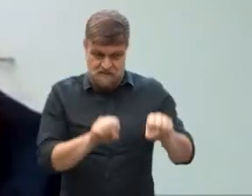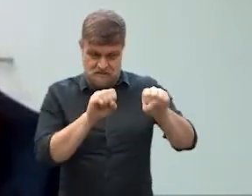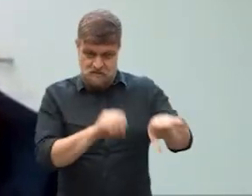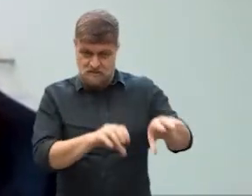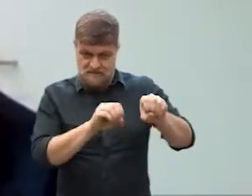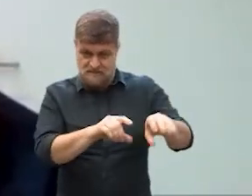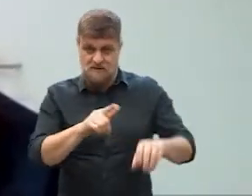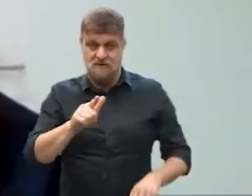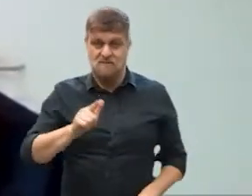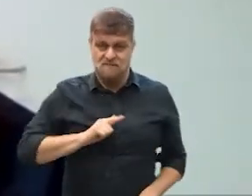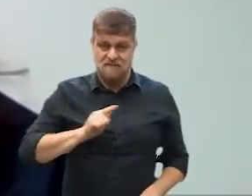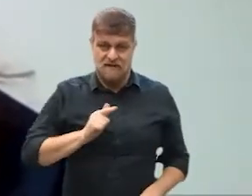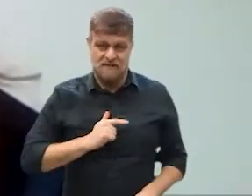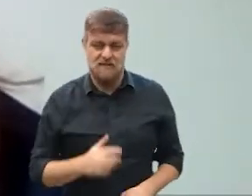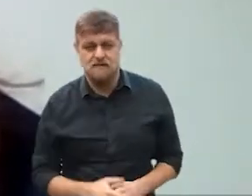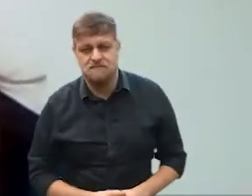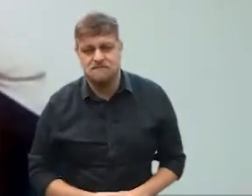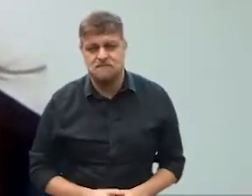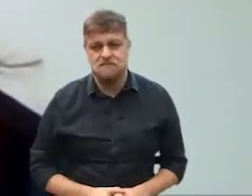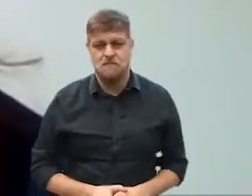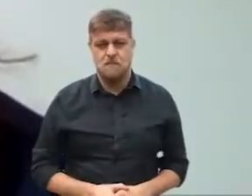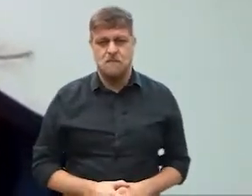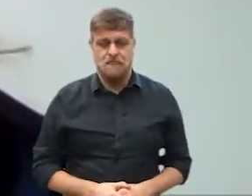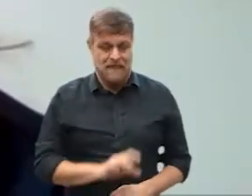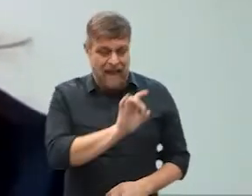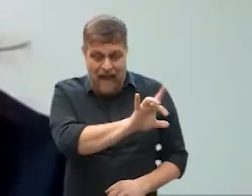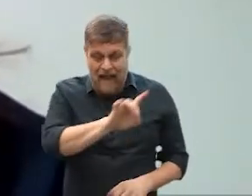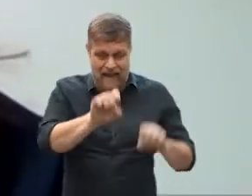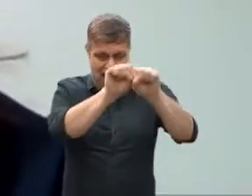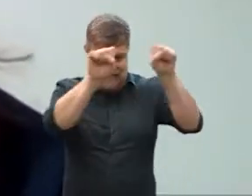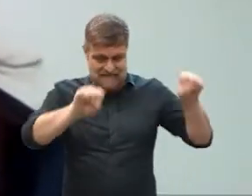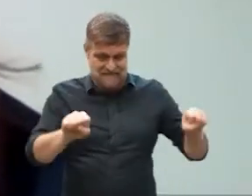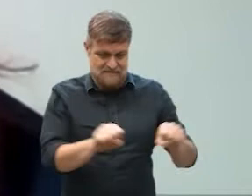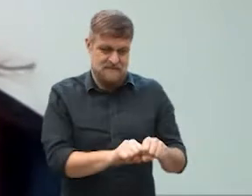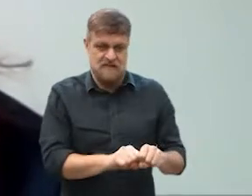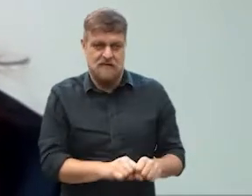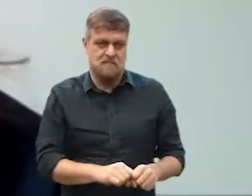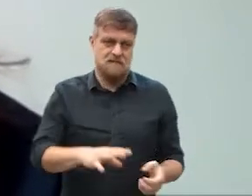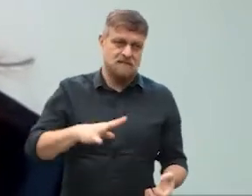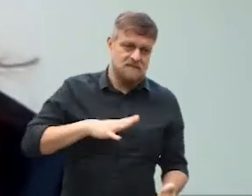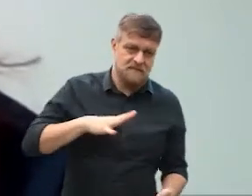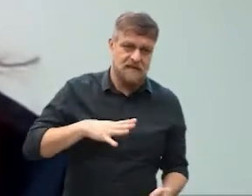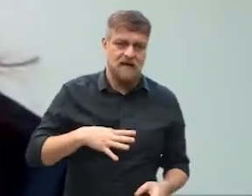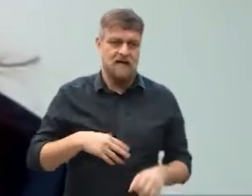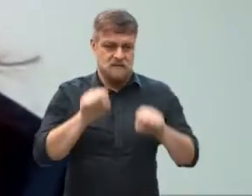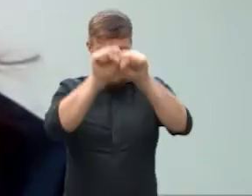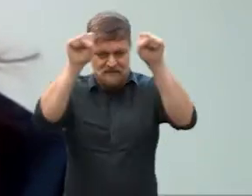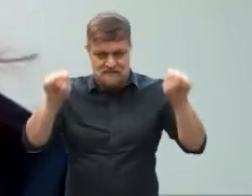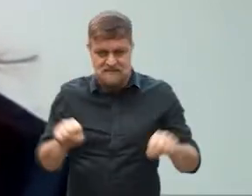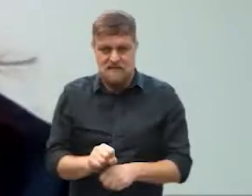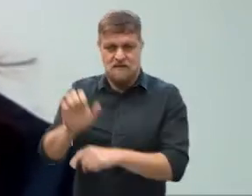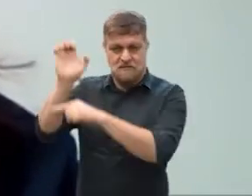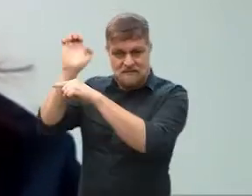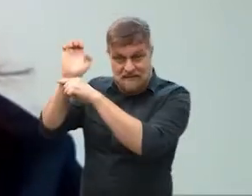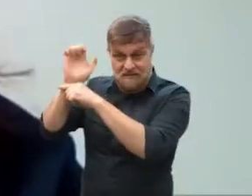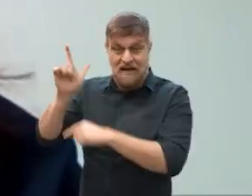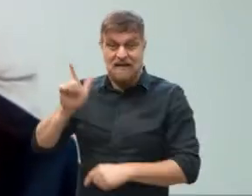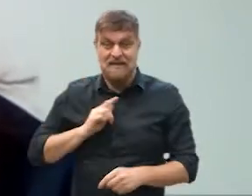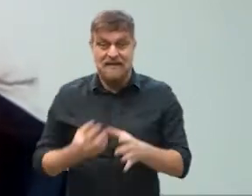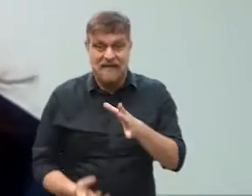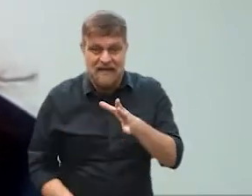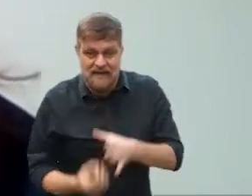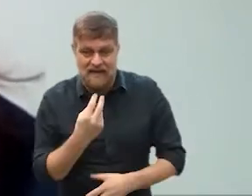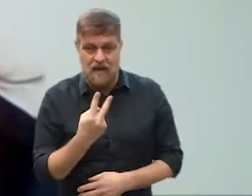deverão criar mais de um, pelo menos... Cada sistema de ensino municipal ou estadual também tem que criar, o município, né, tem que criar no